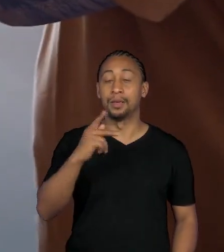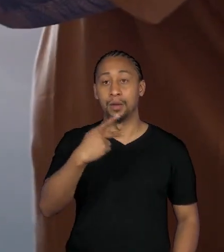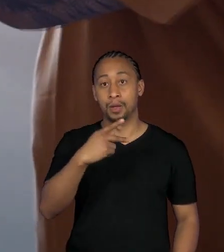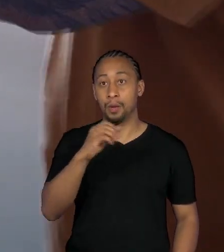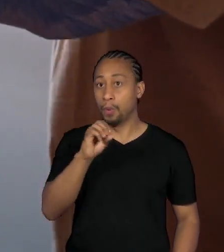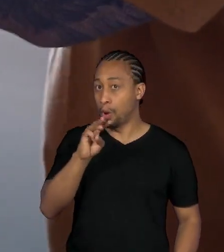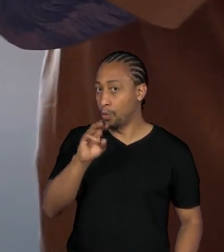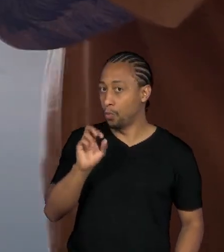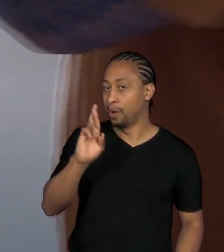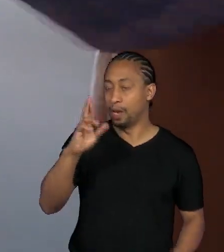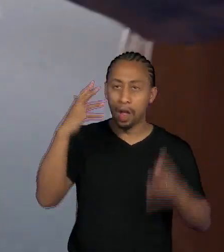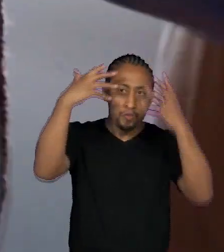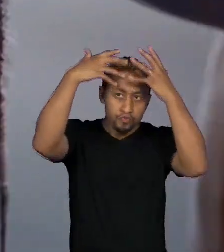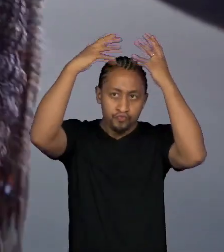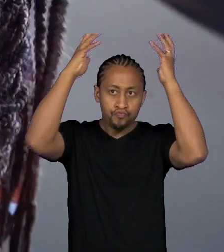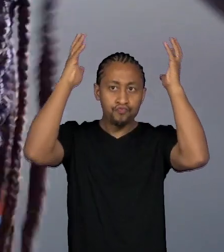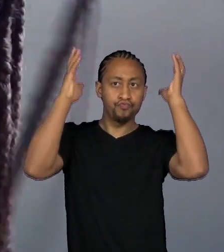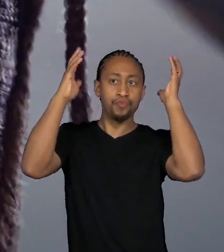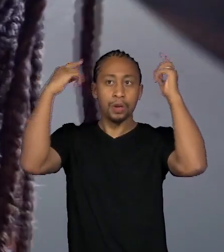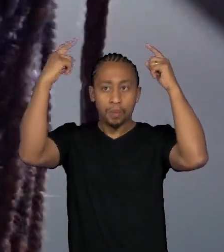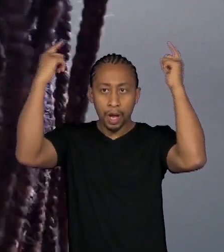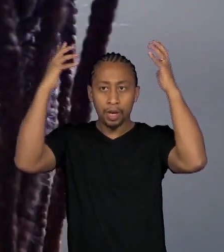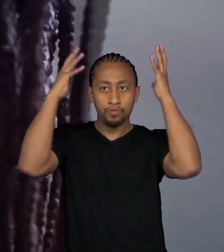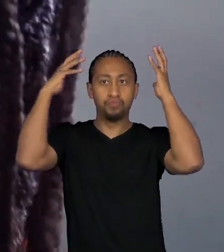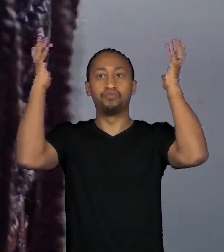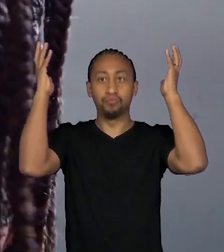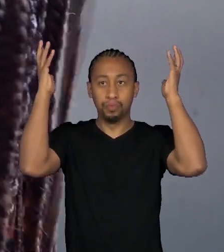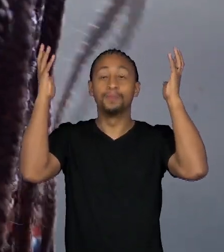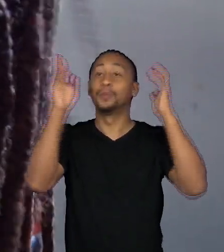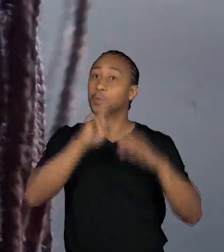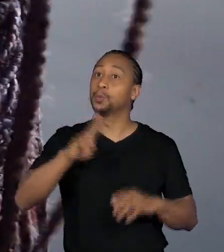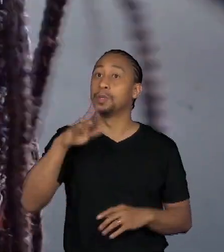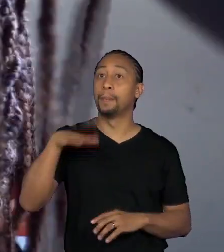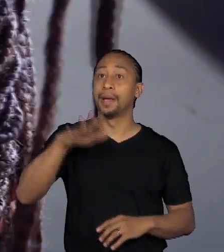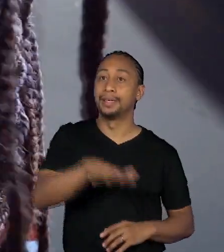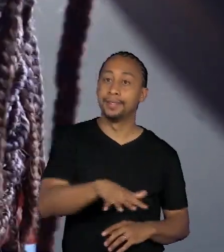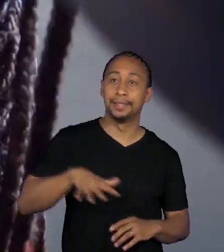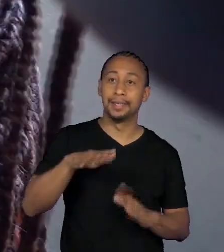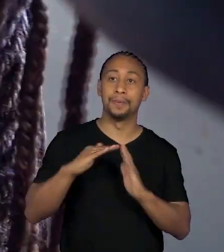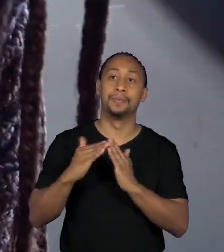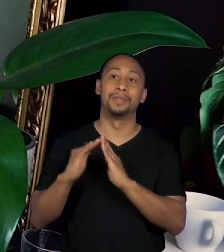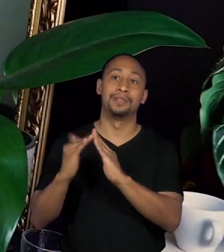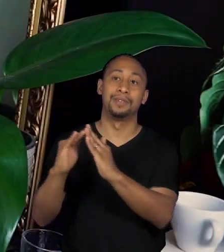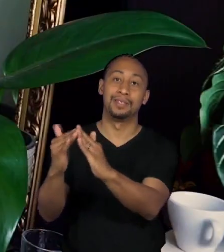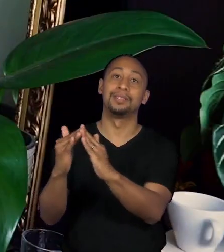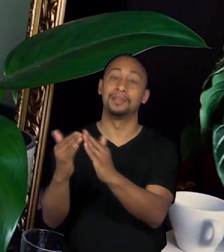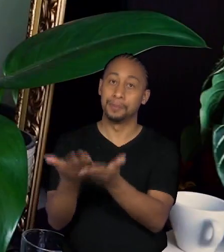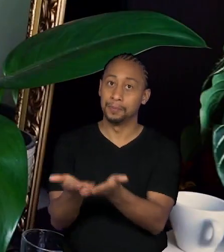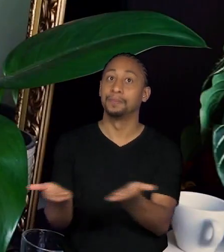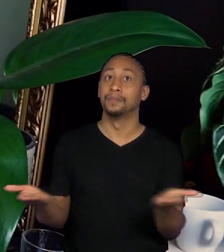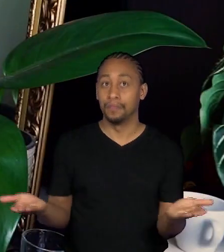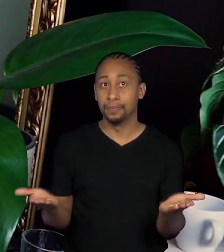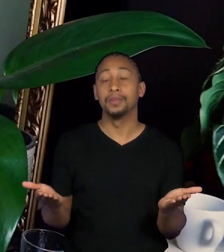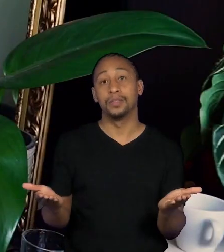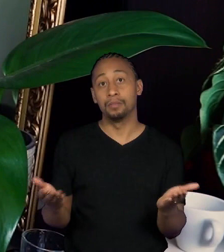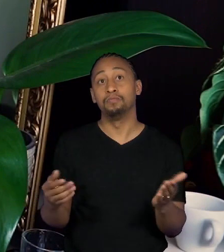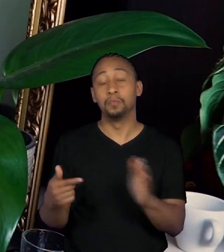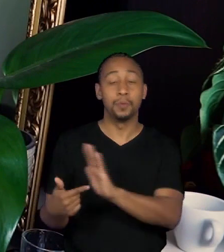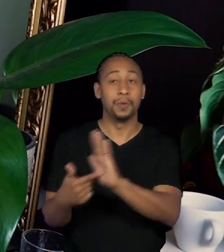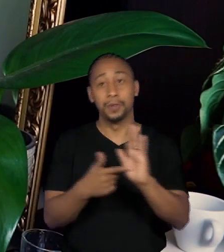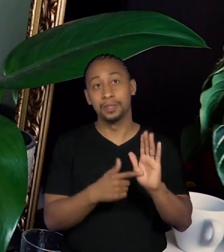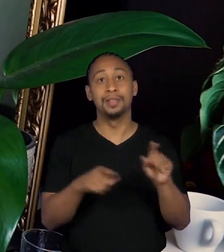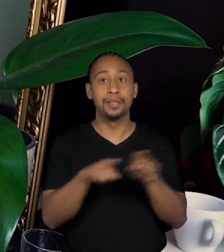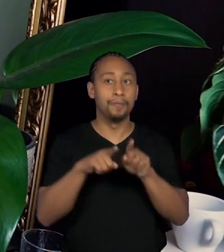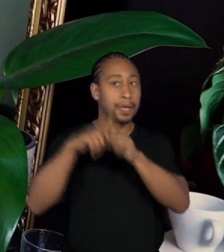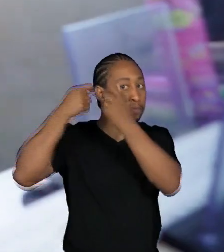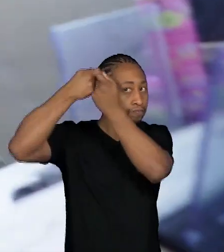outro penteado que também é muito usado, mais comumente usado na periferia e por sorte, está se difundindo, as tranças,